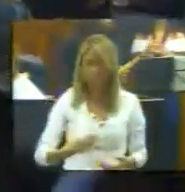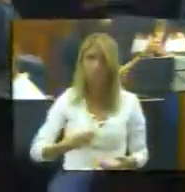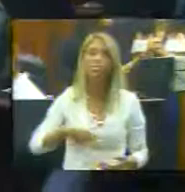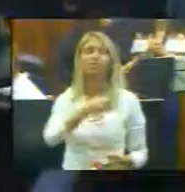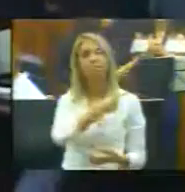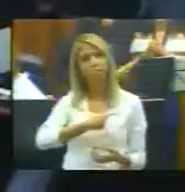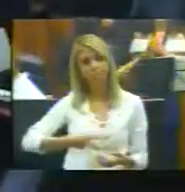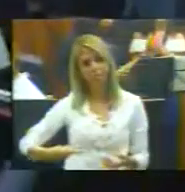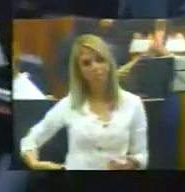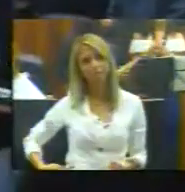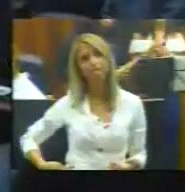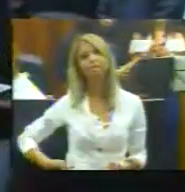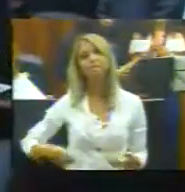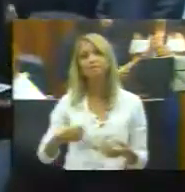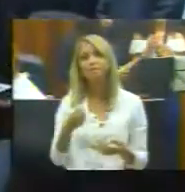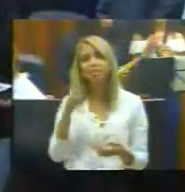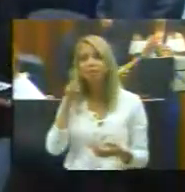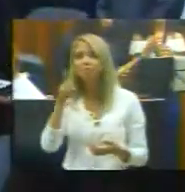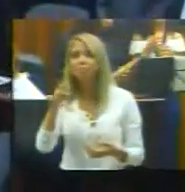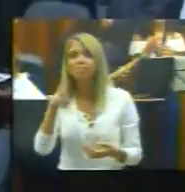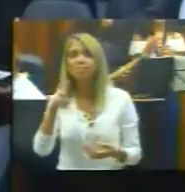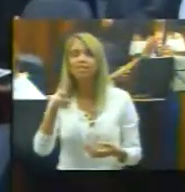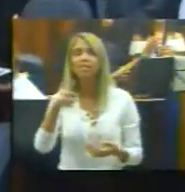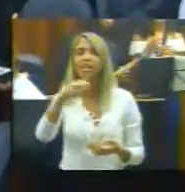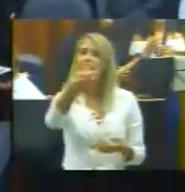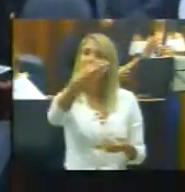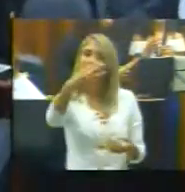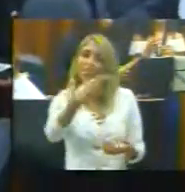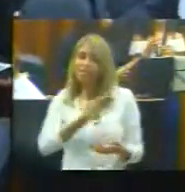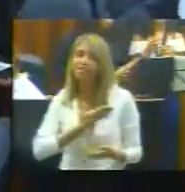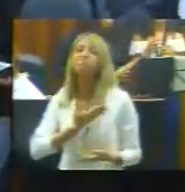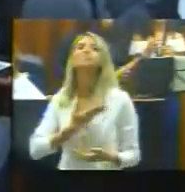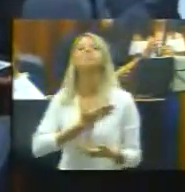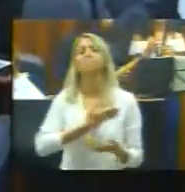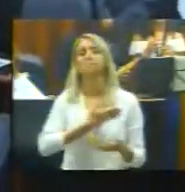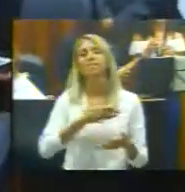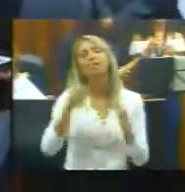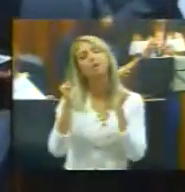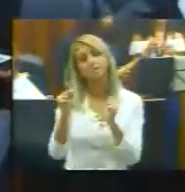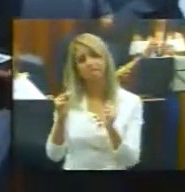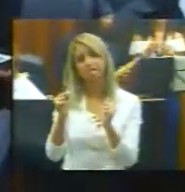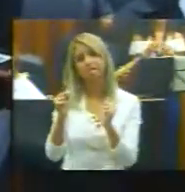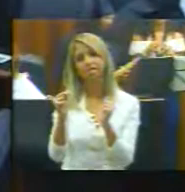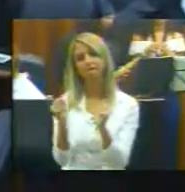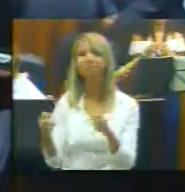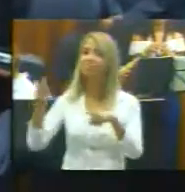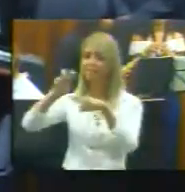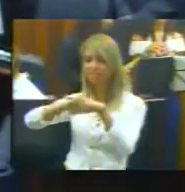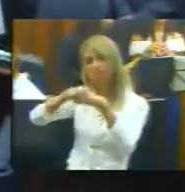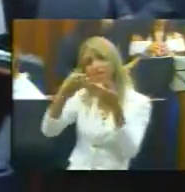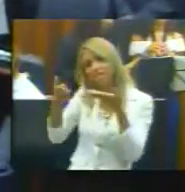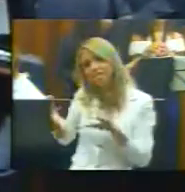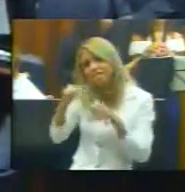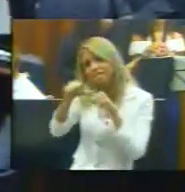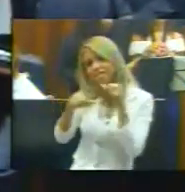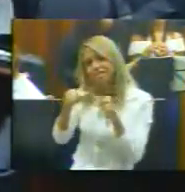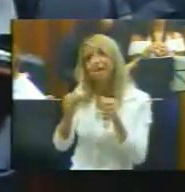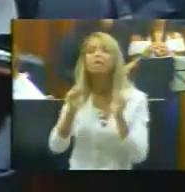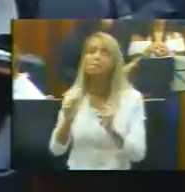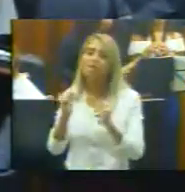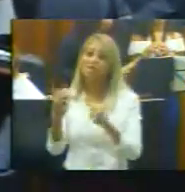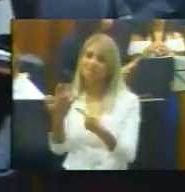esses 13 amigos, posso dizer assim, para que vocês possam tomar posse e que possam ajudar ao nosso